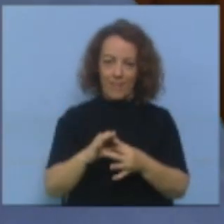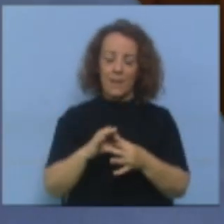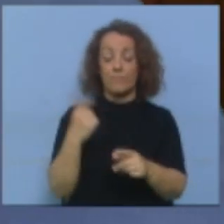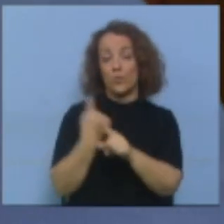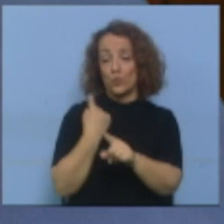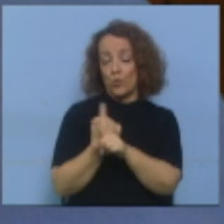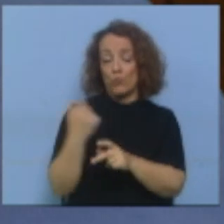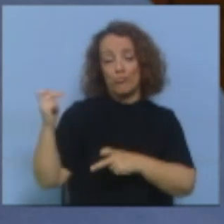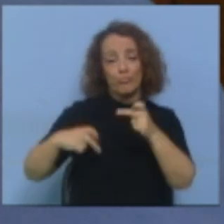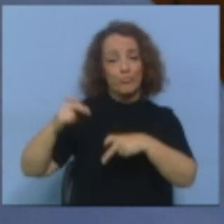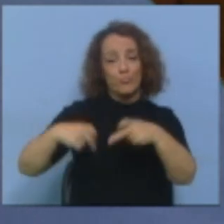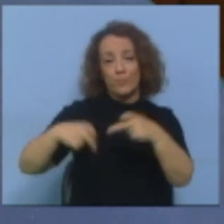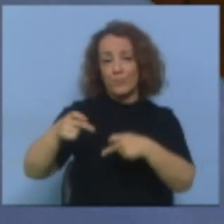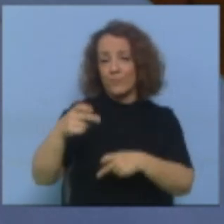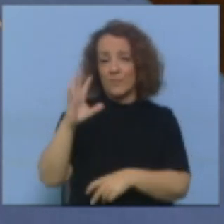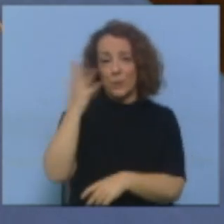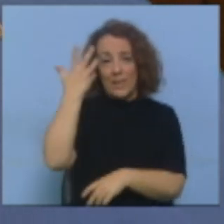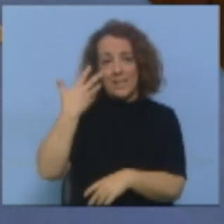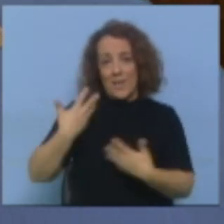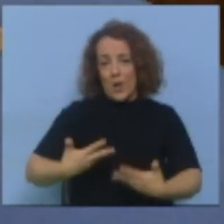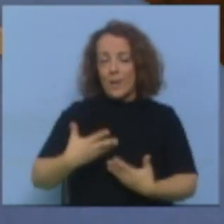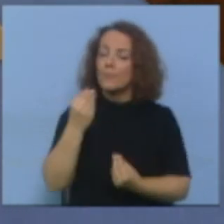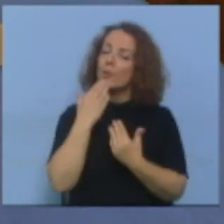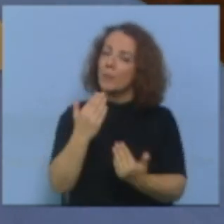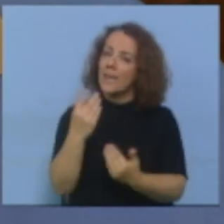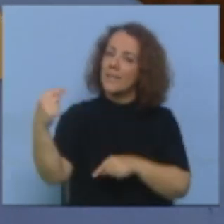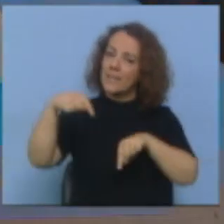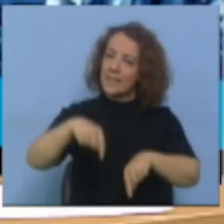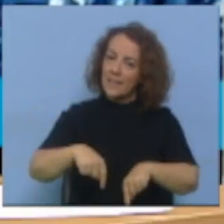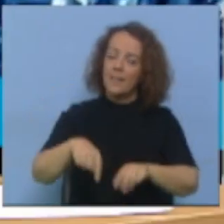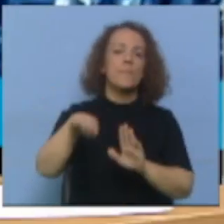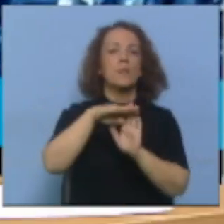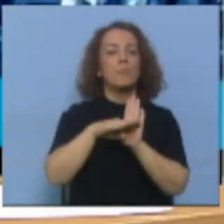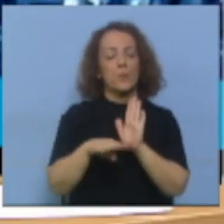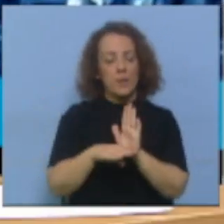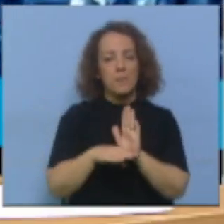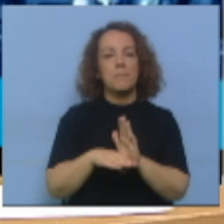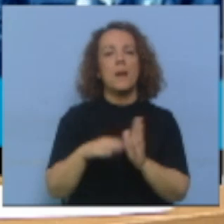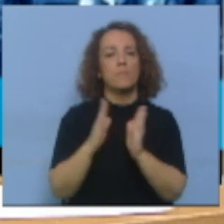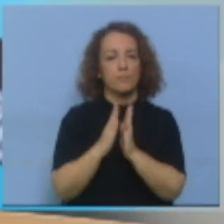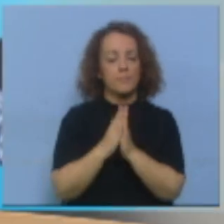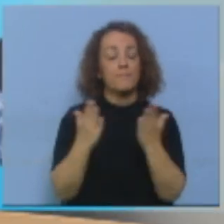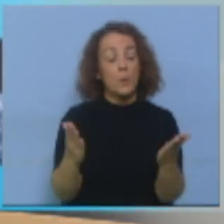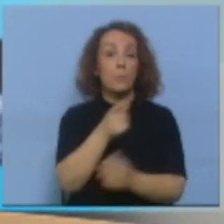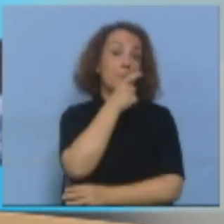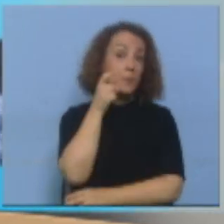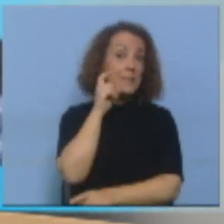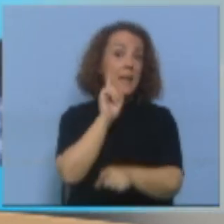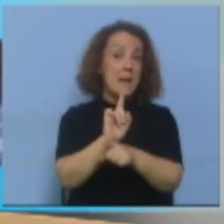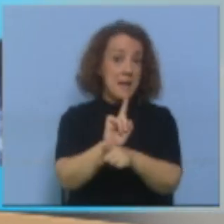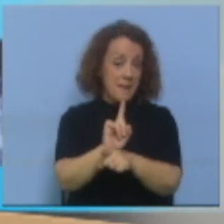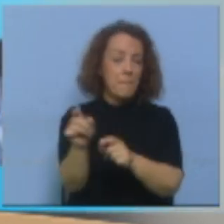que estão a ocorrer por estes dias. Muito obrigado por ter estado aqui no programa Eclésia. E fica essa promessa, nomeadamente